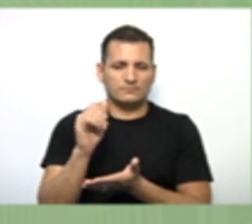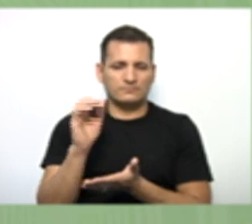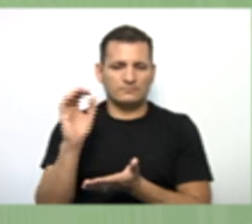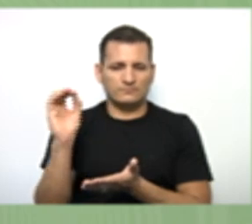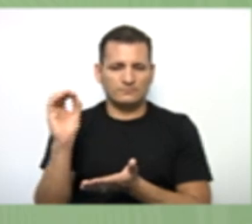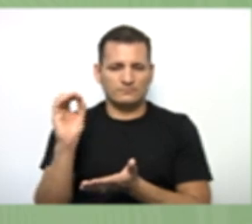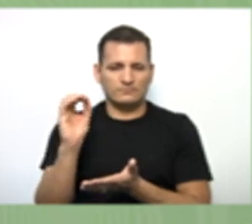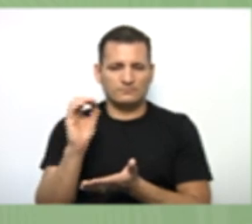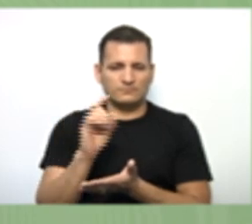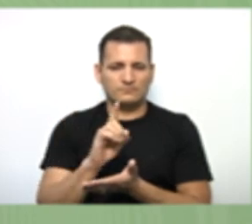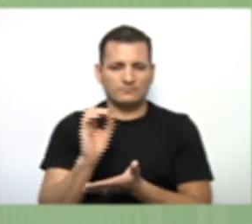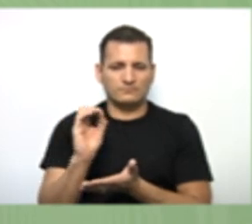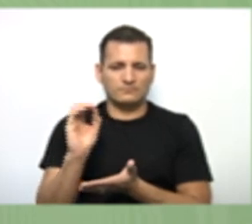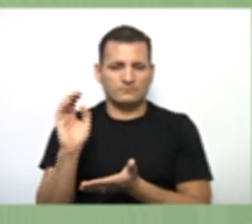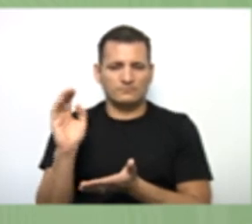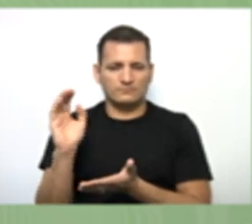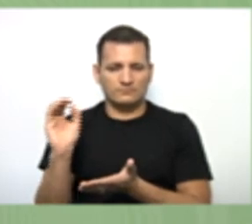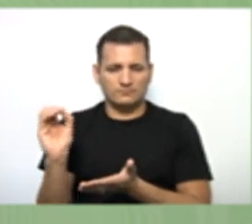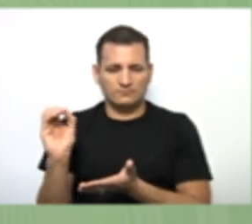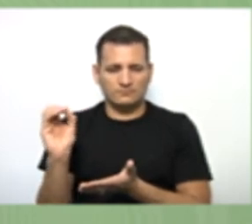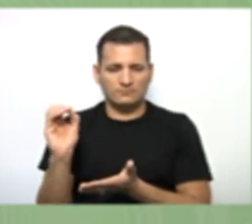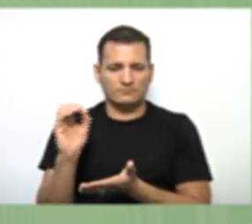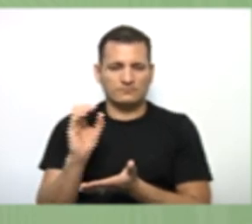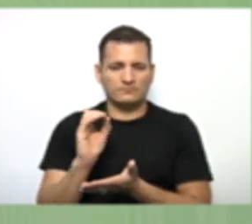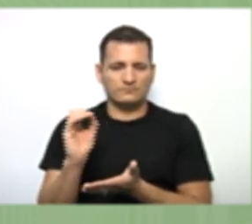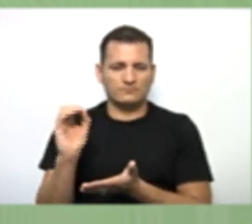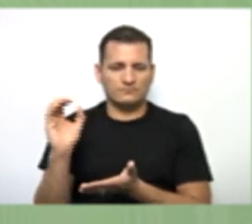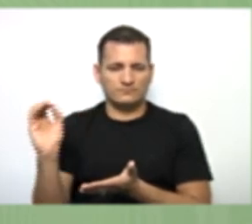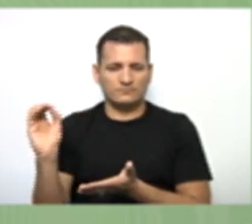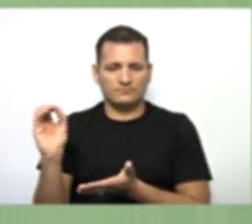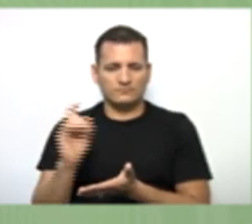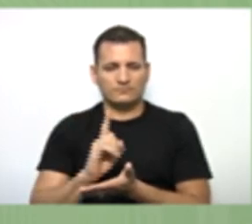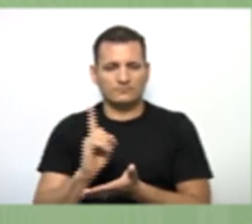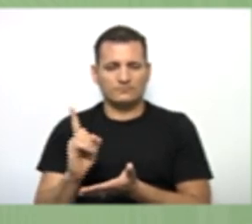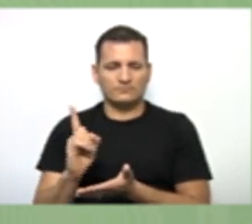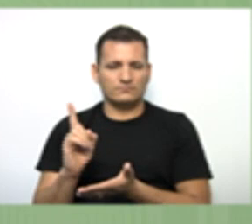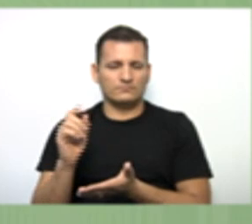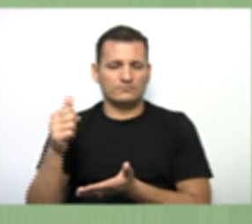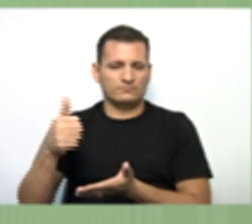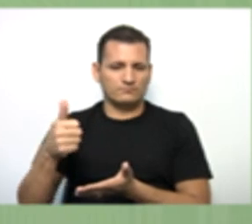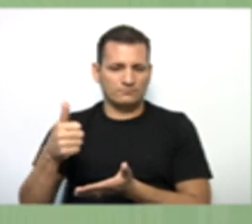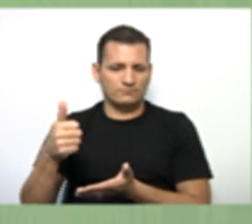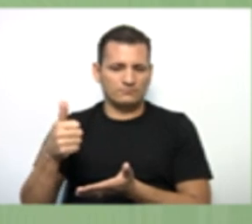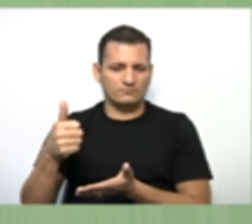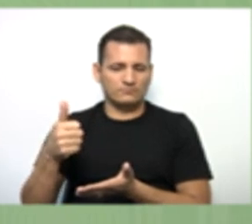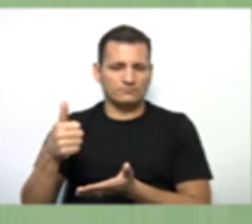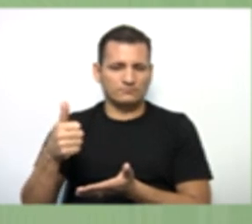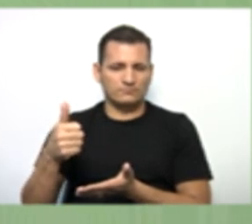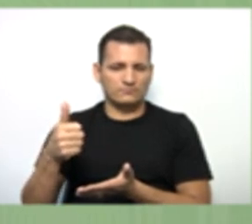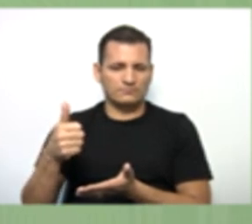0, falso. 0 e 0, falso. 1 e 1, verdadeiro.